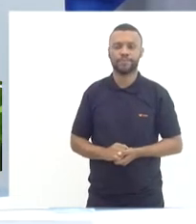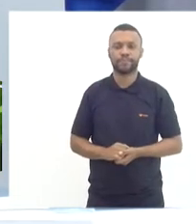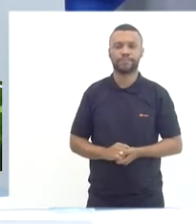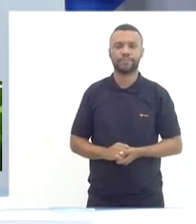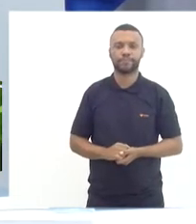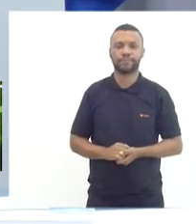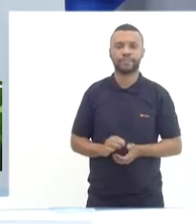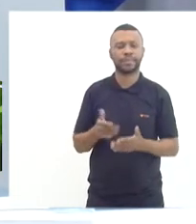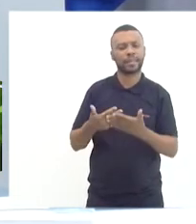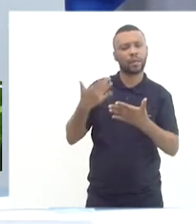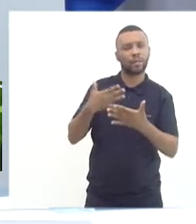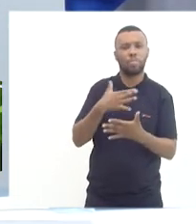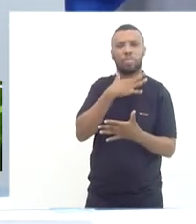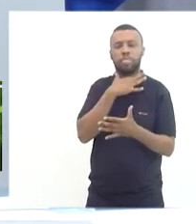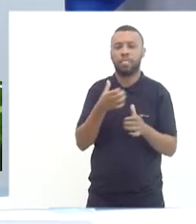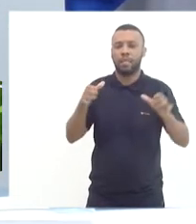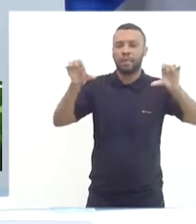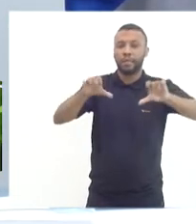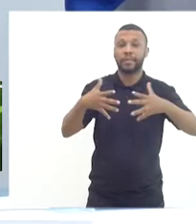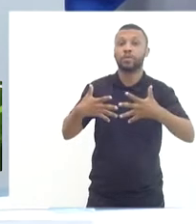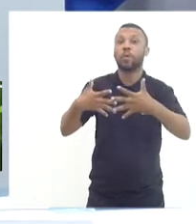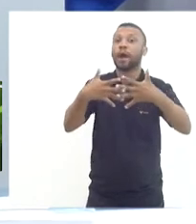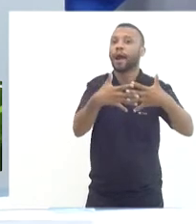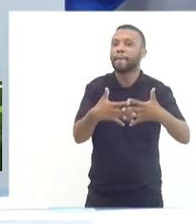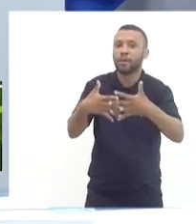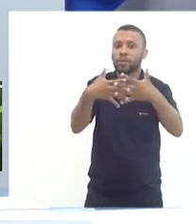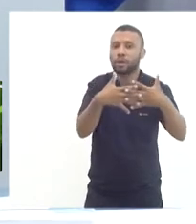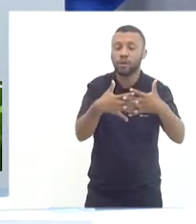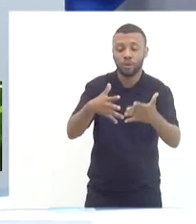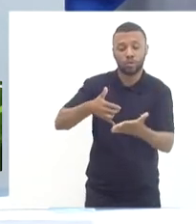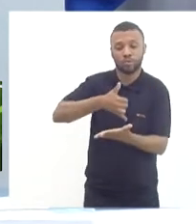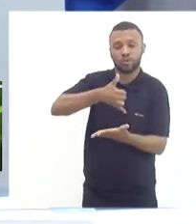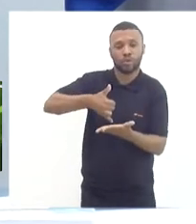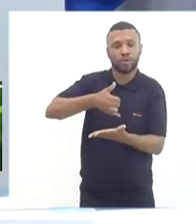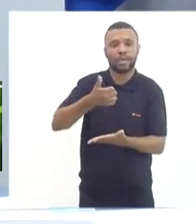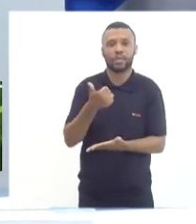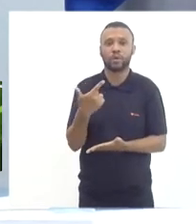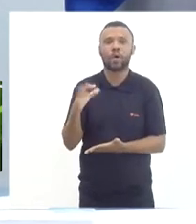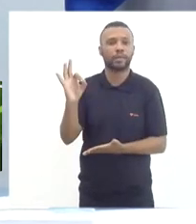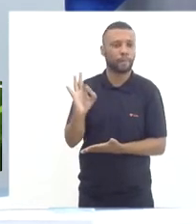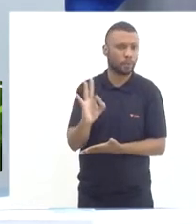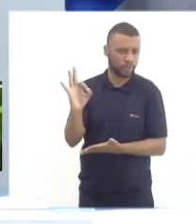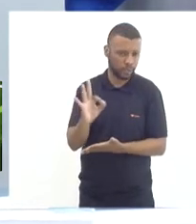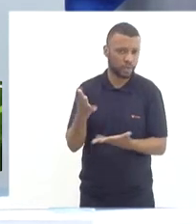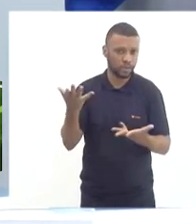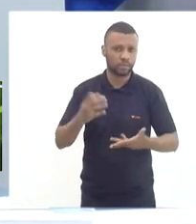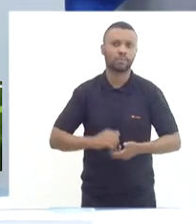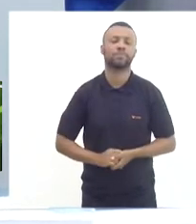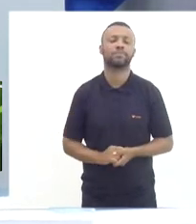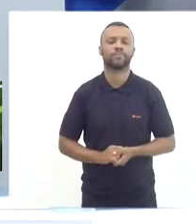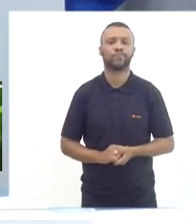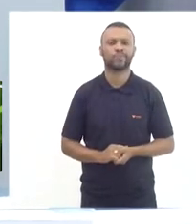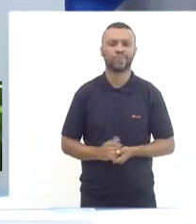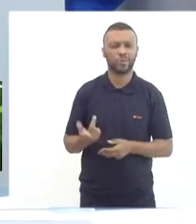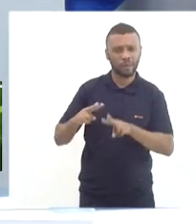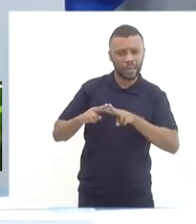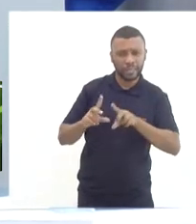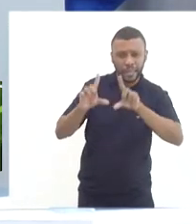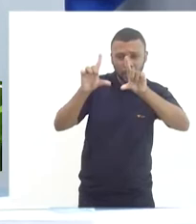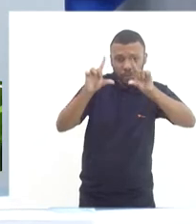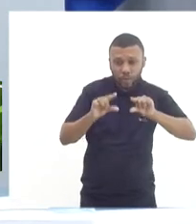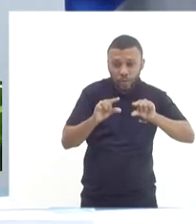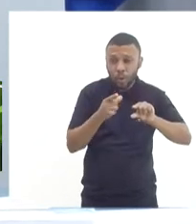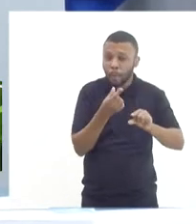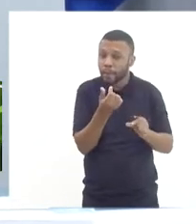Desde a última crise dos caminhoneiros, o nosso diesel está com 12, né? E por causa disso diminuiu o preço